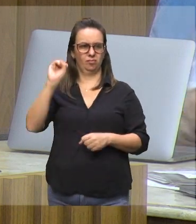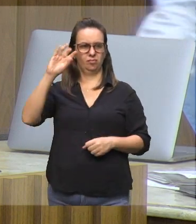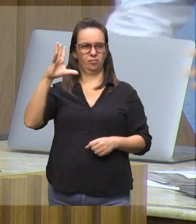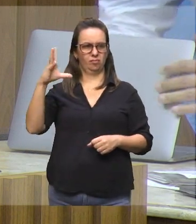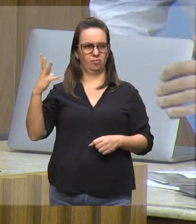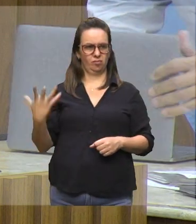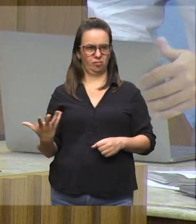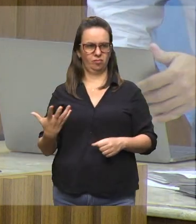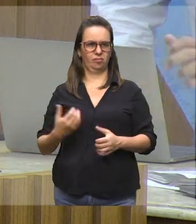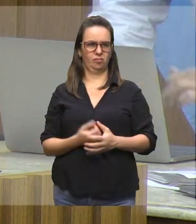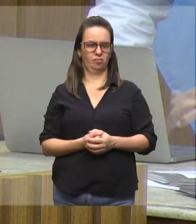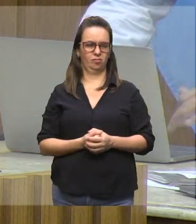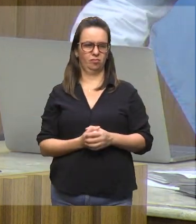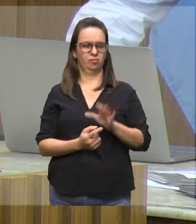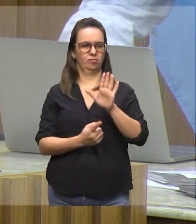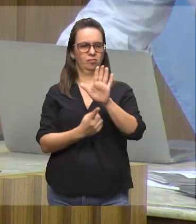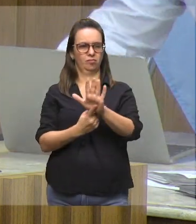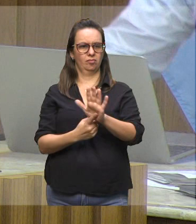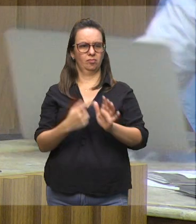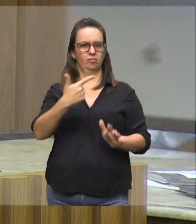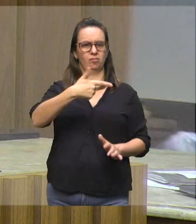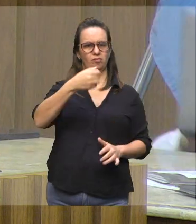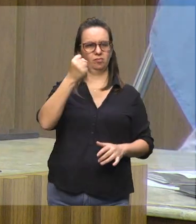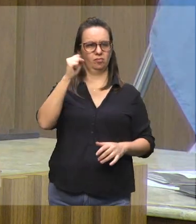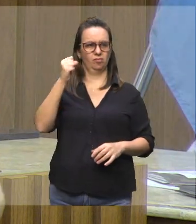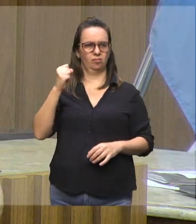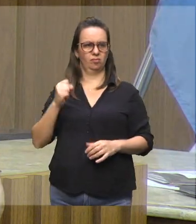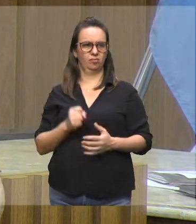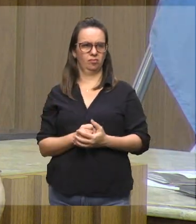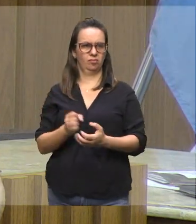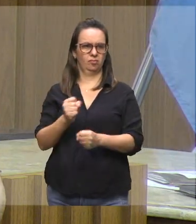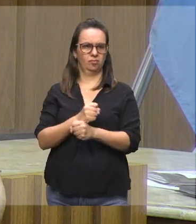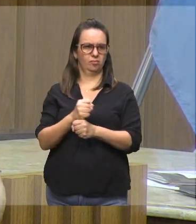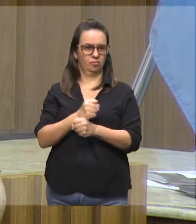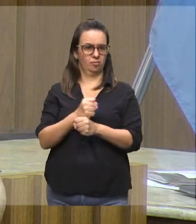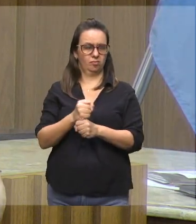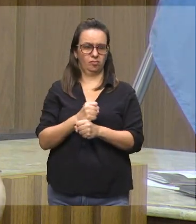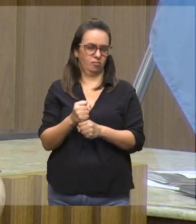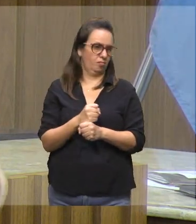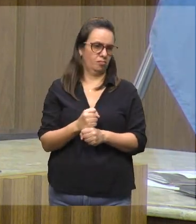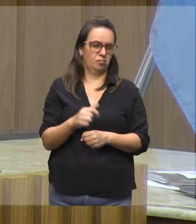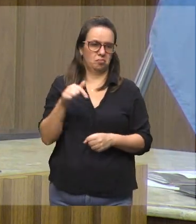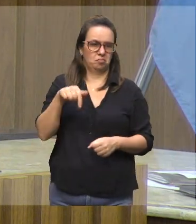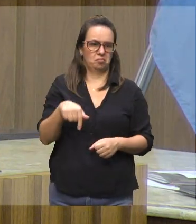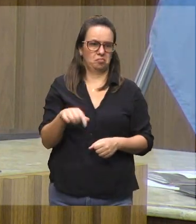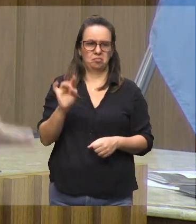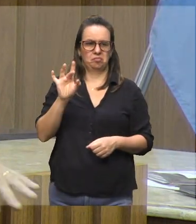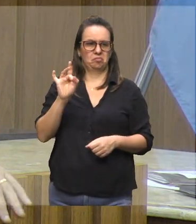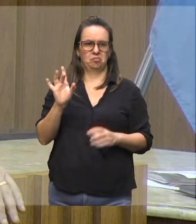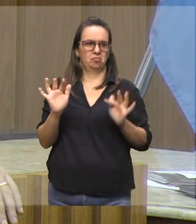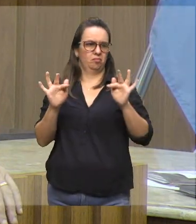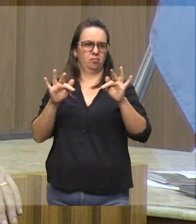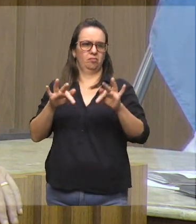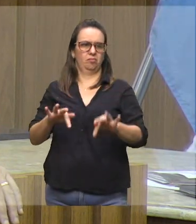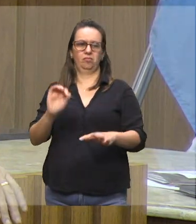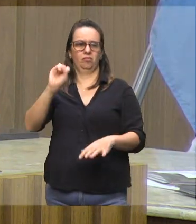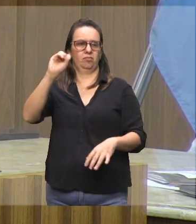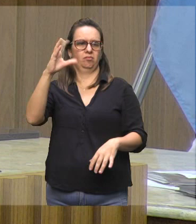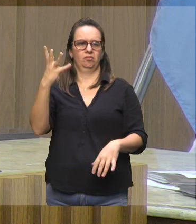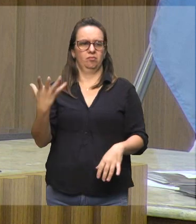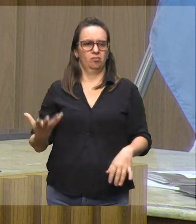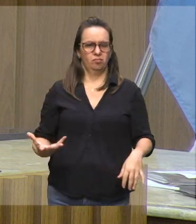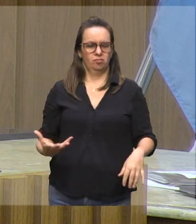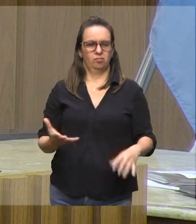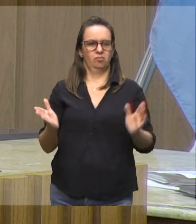desmando de 28 anos. Hoje é só a cereja do bolo. Não é algo, aconteceu do nada, não. É o